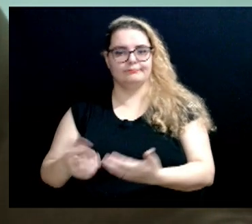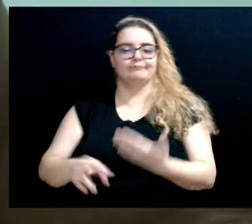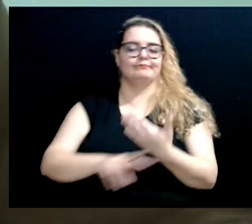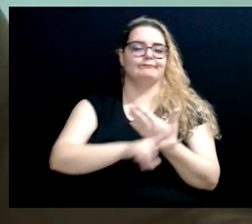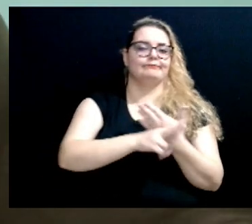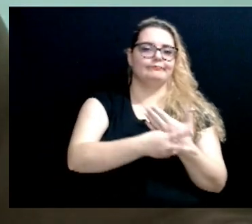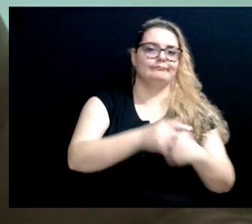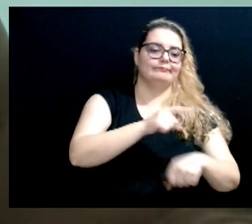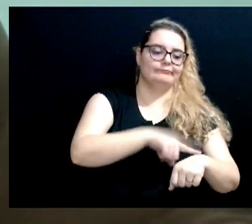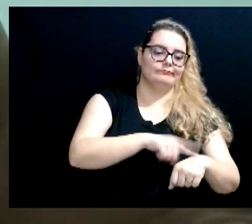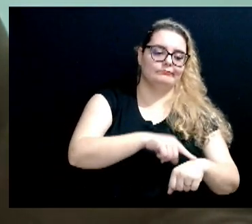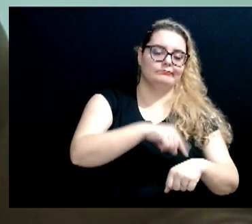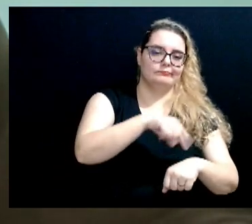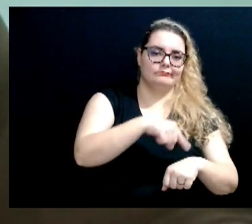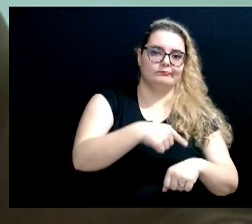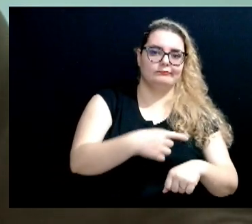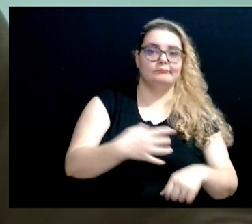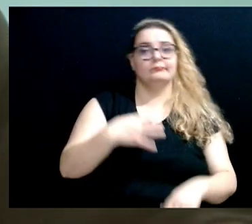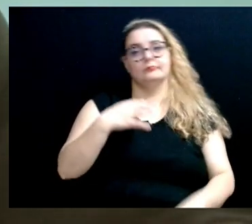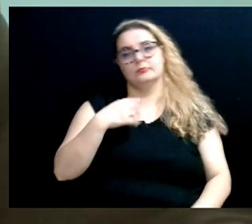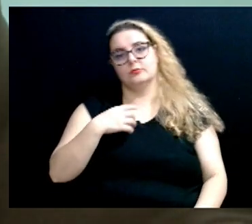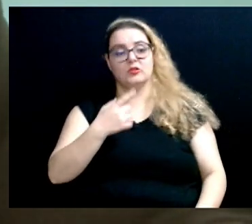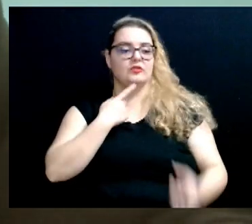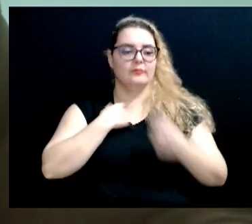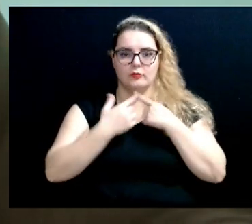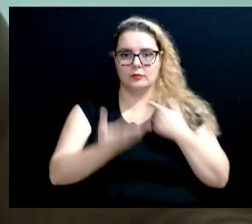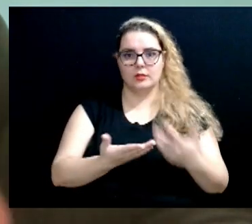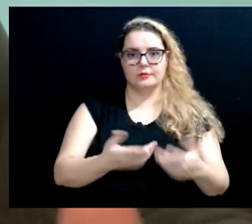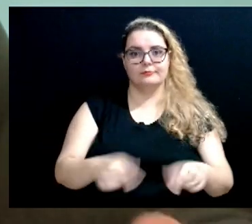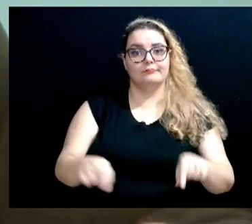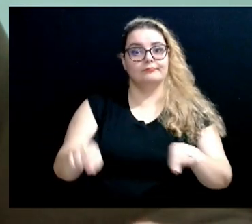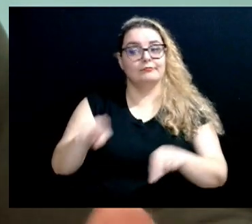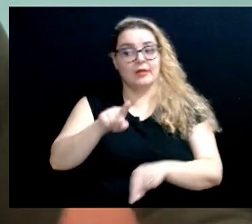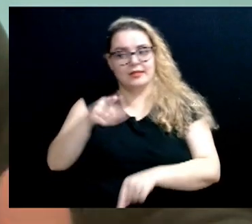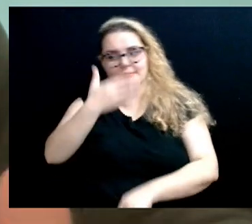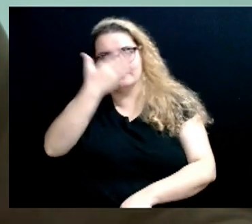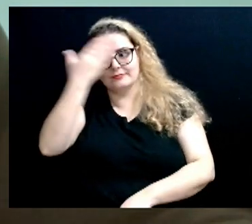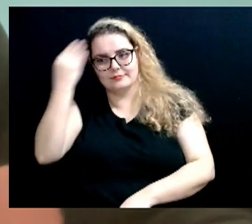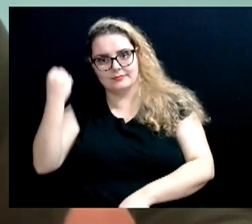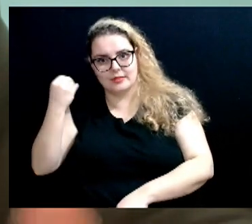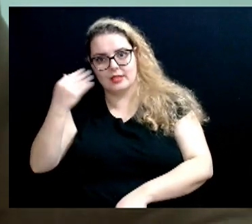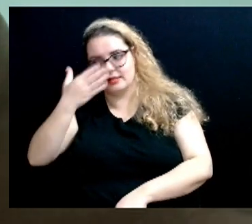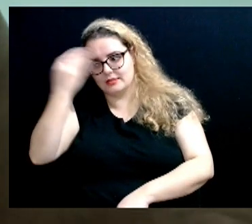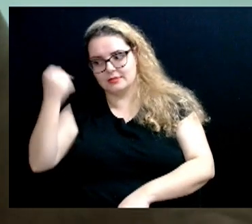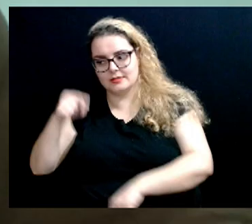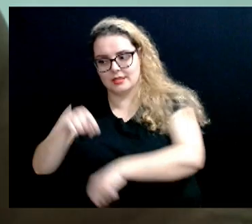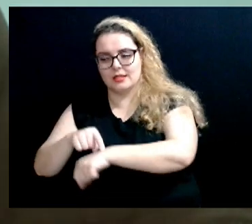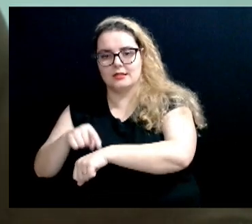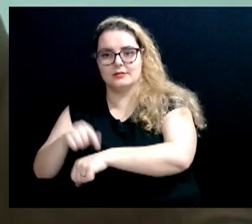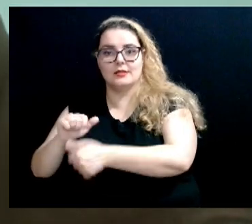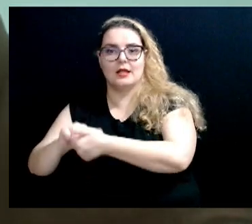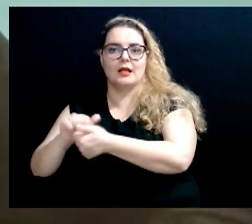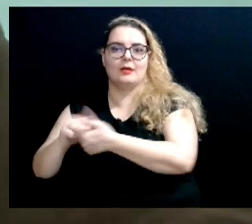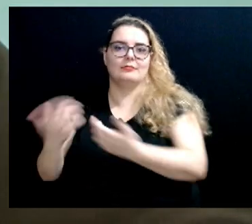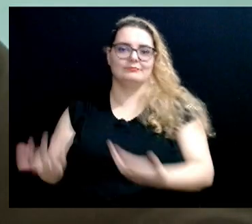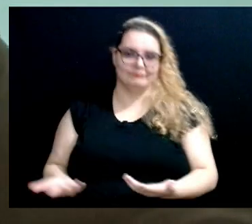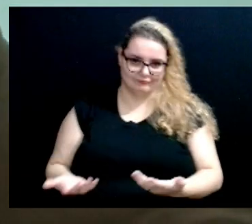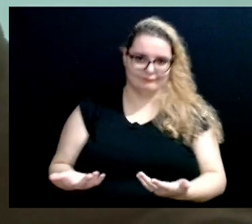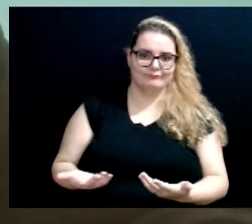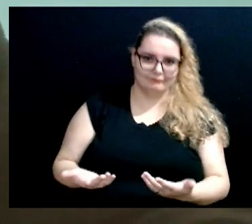de forma voluntária, e também não regulando as atividades que a gente vai ter durante o período de